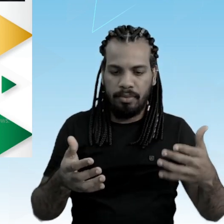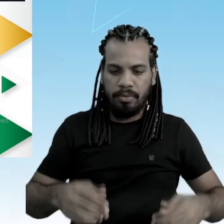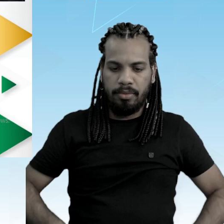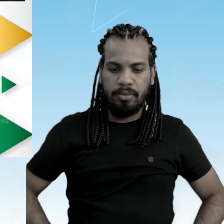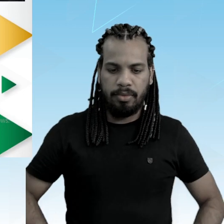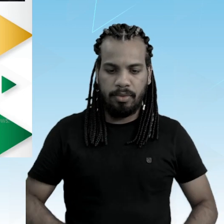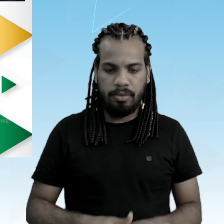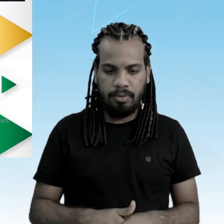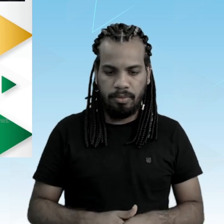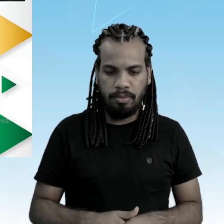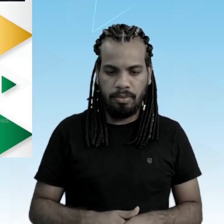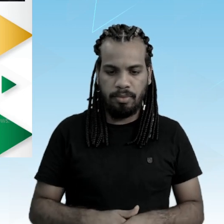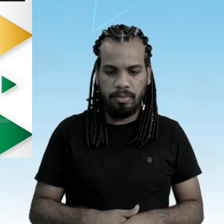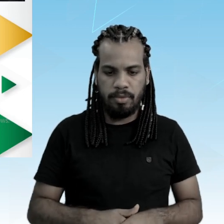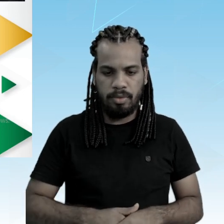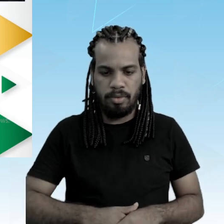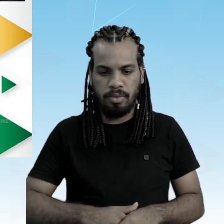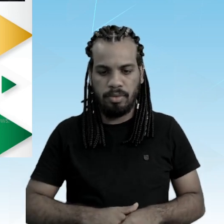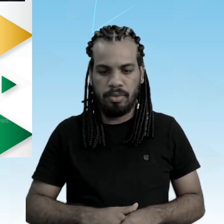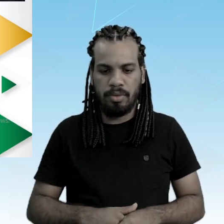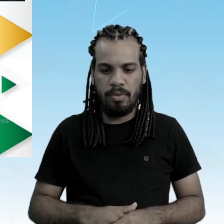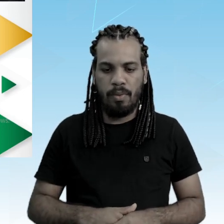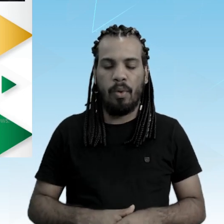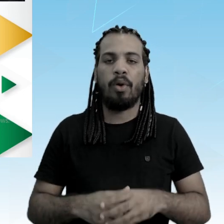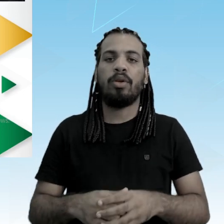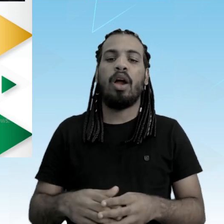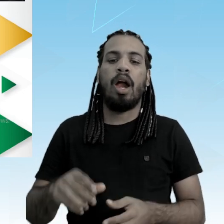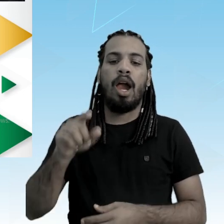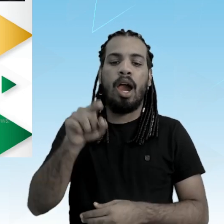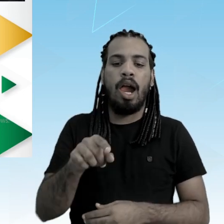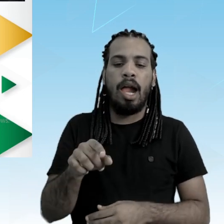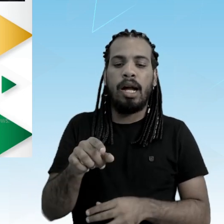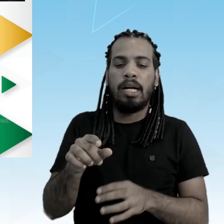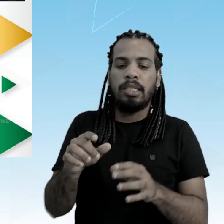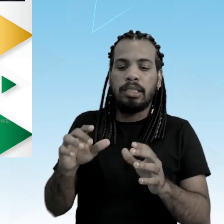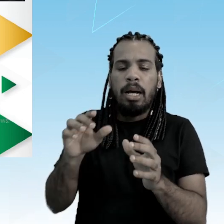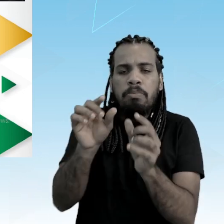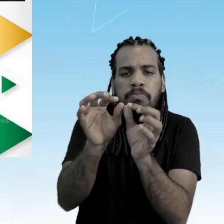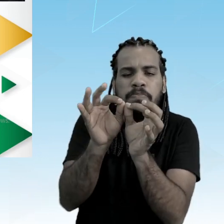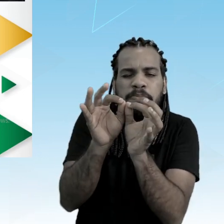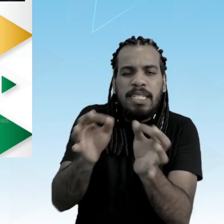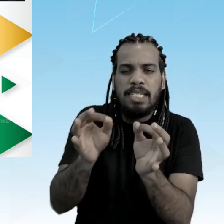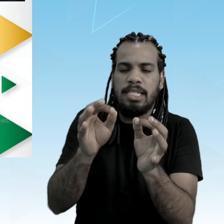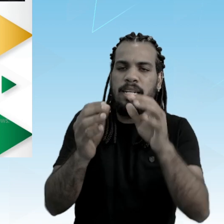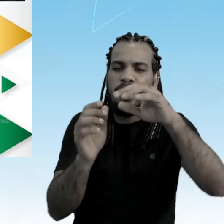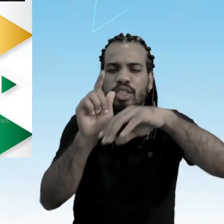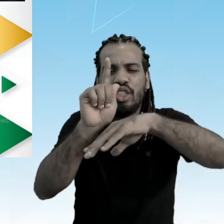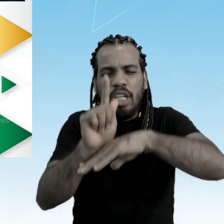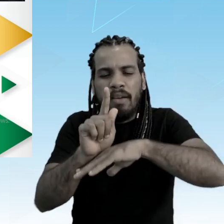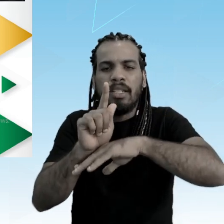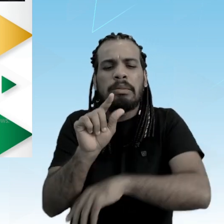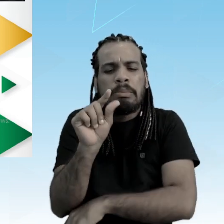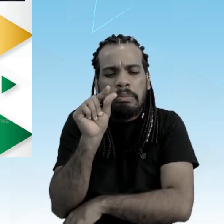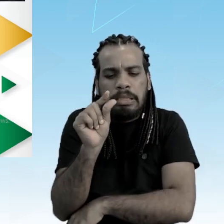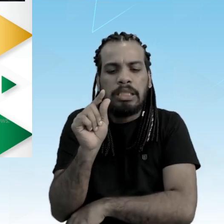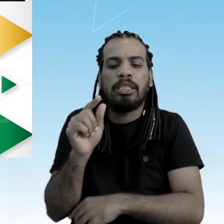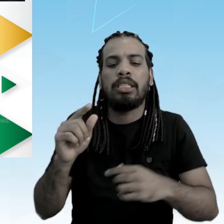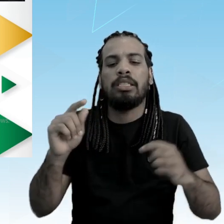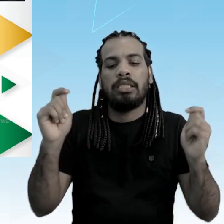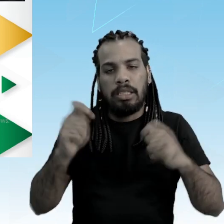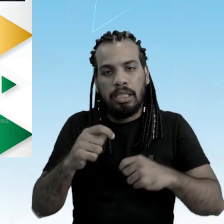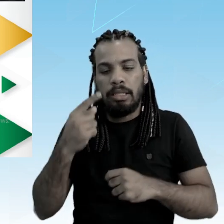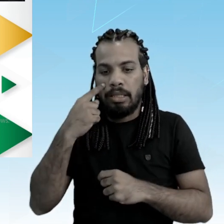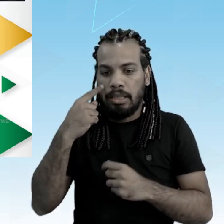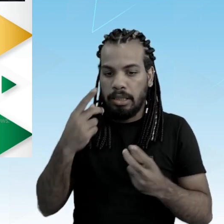gravitacional. Geralmente, a força gravitacional ela é muito pequena. Isso pode ser percebida nos casos em que pelo